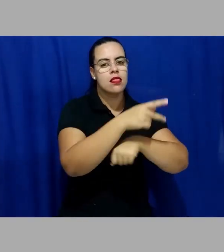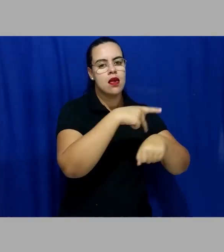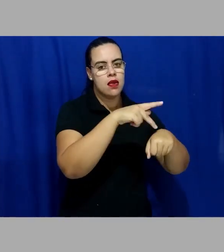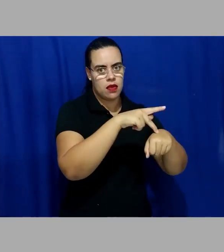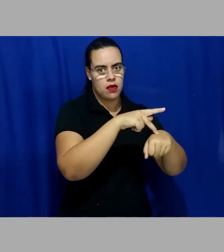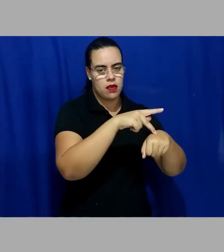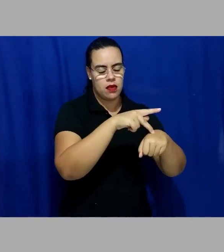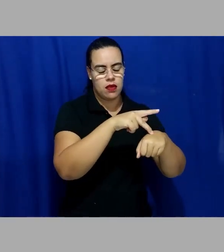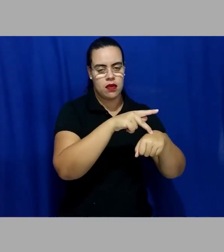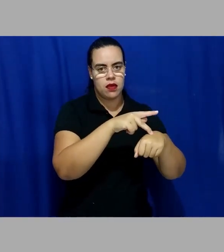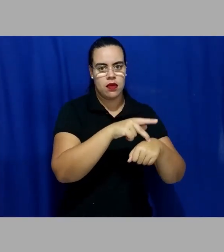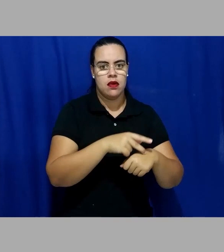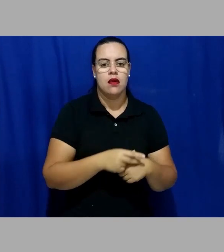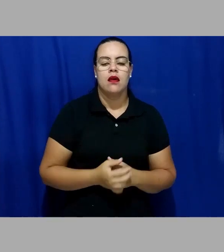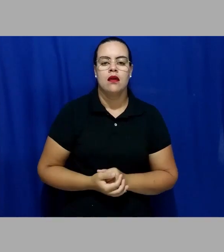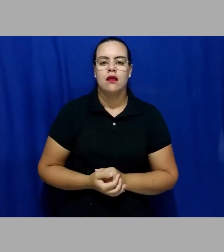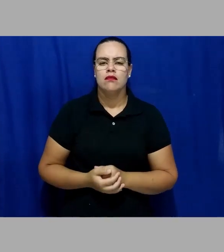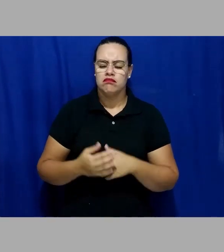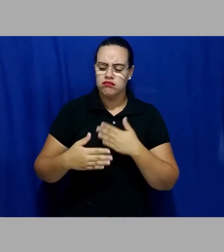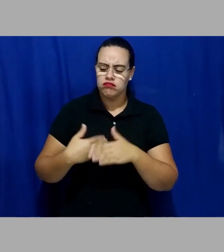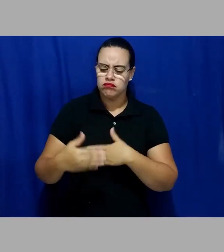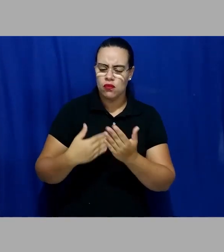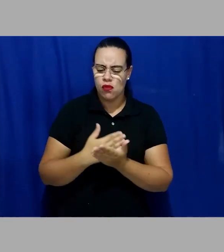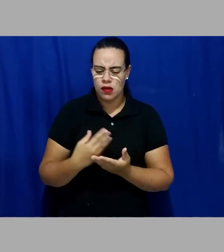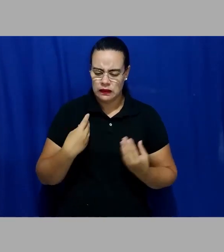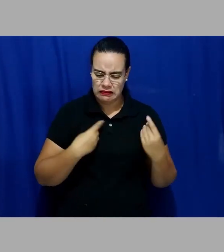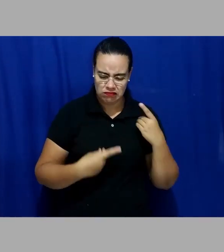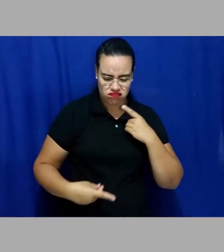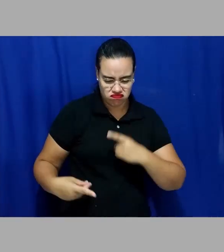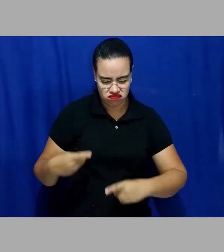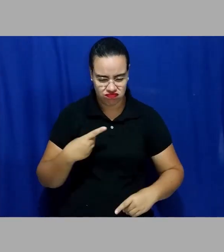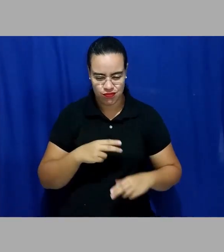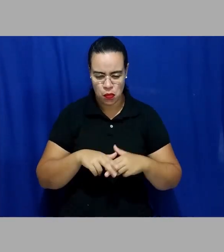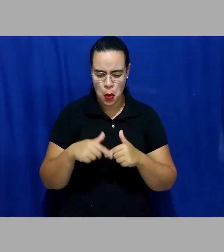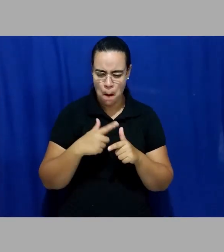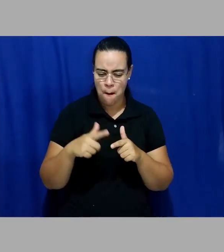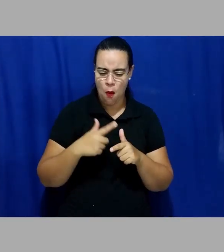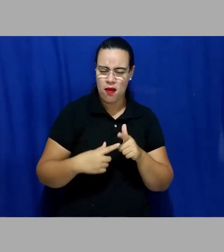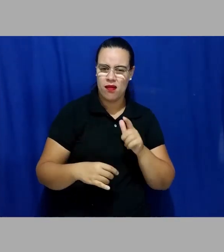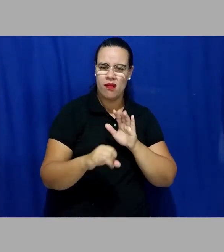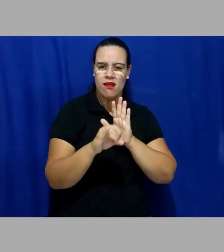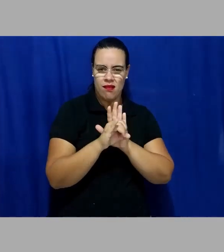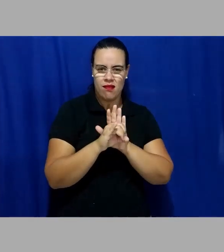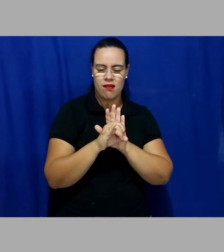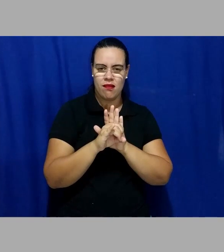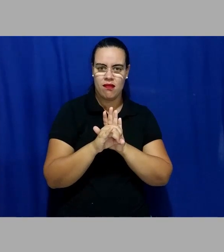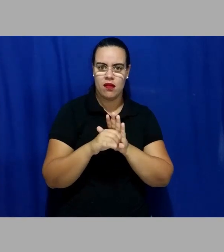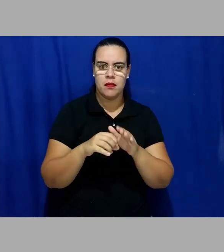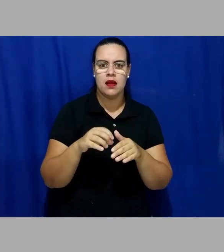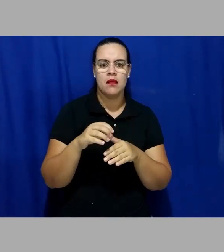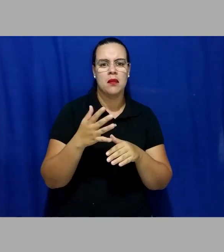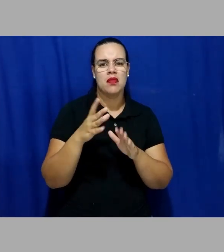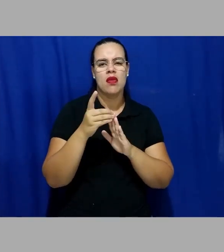banda, em 1988, eu entrei num período muito depressivo devido a constantes conflitos